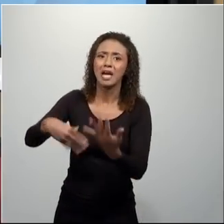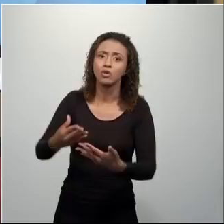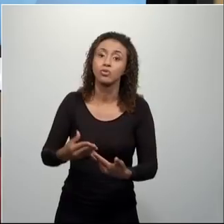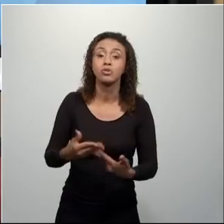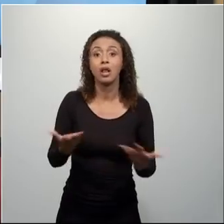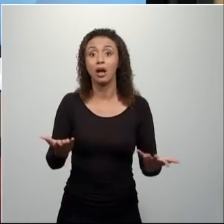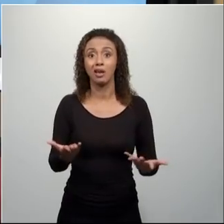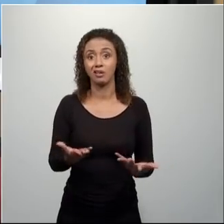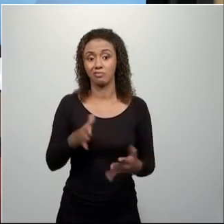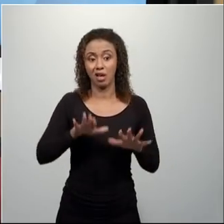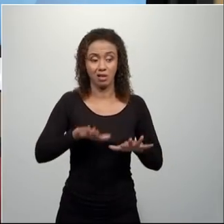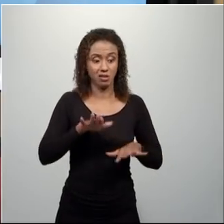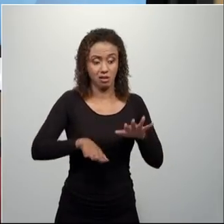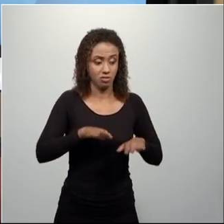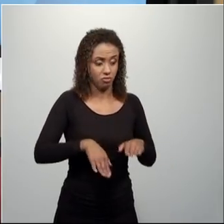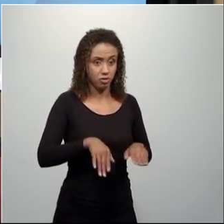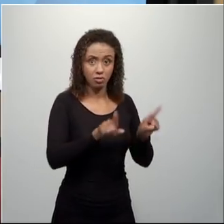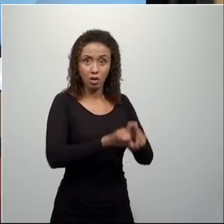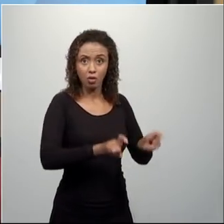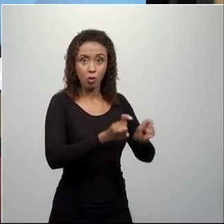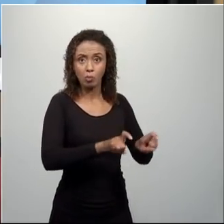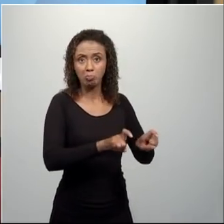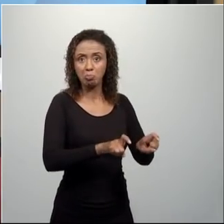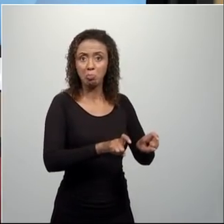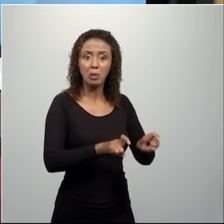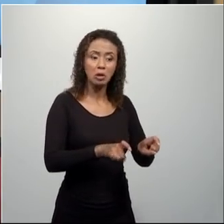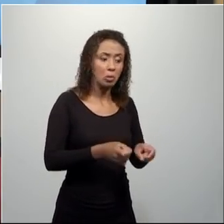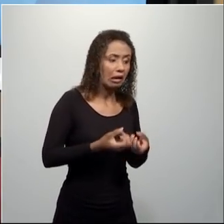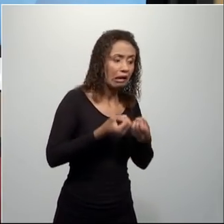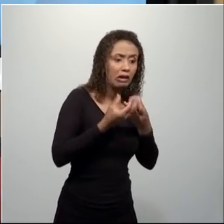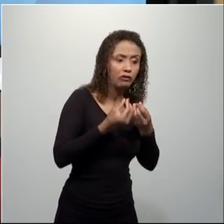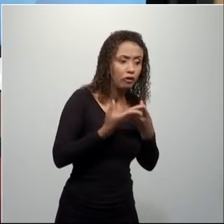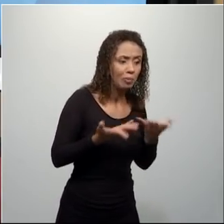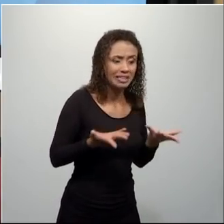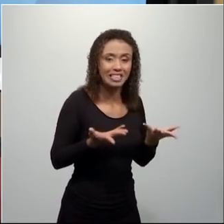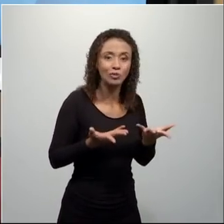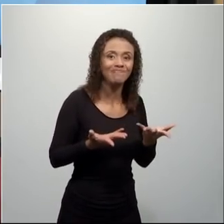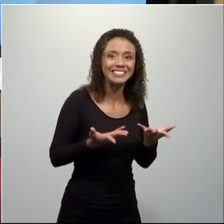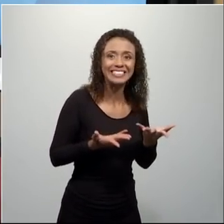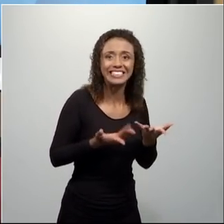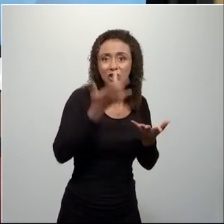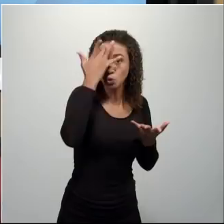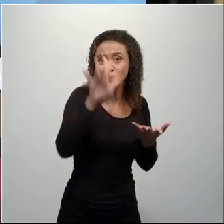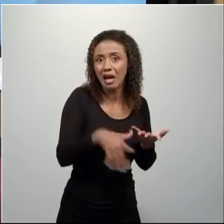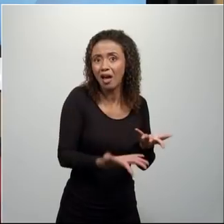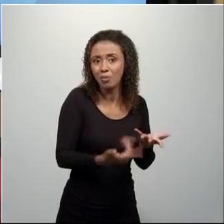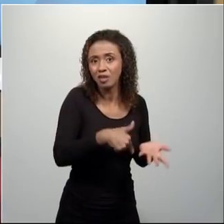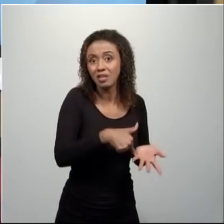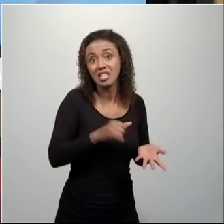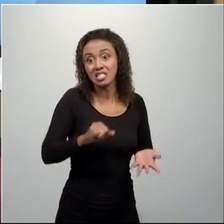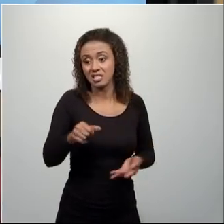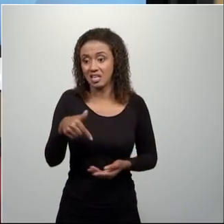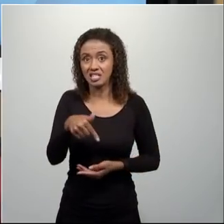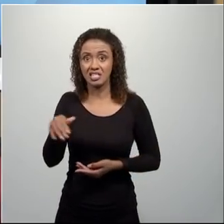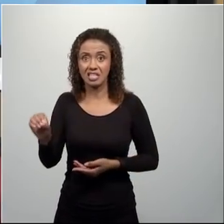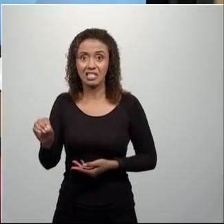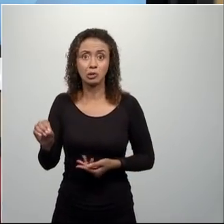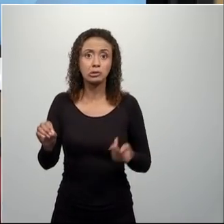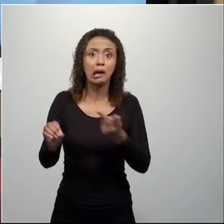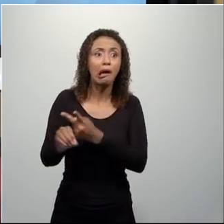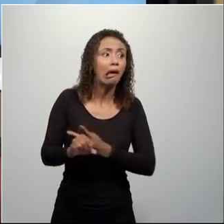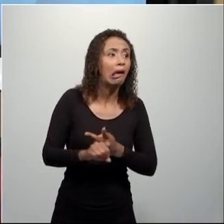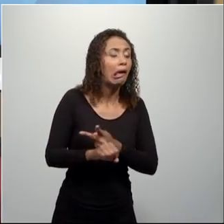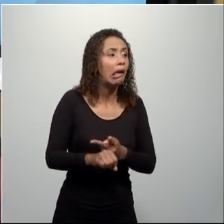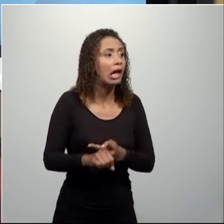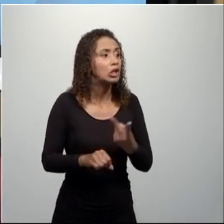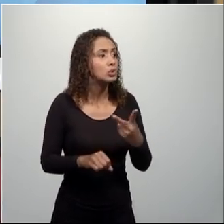norte não têm nada a ver com as informações que ele tem dentro da rede então se os 700 está procurando 210 como